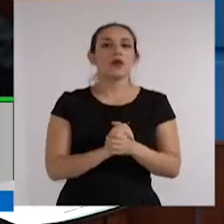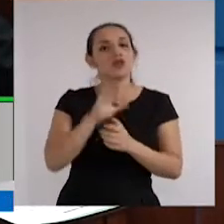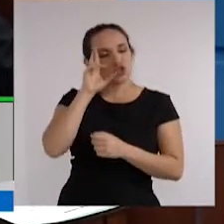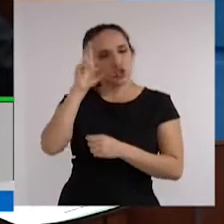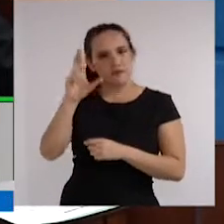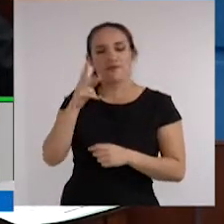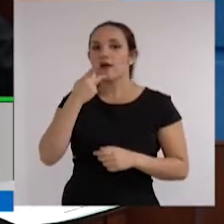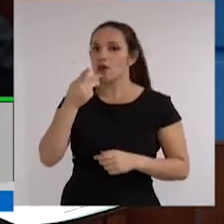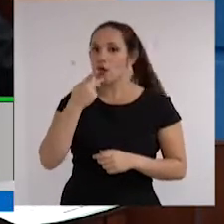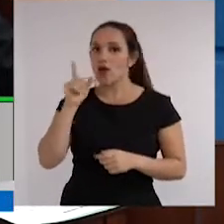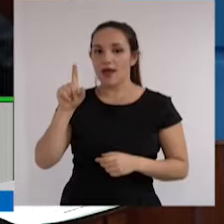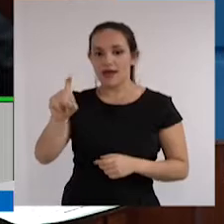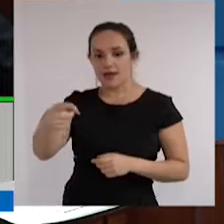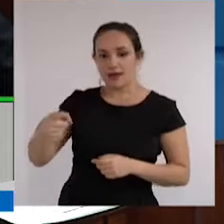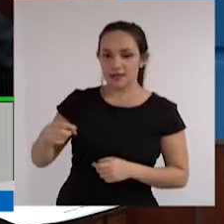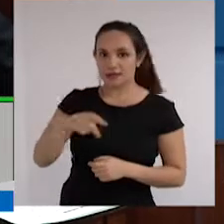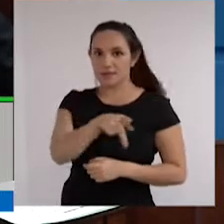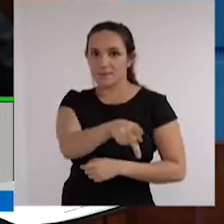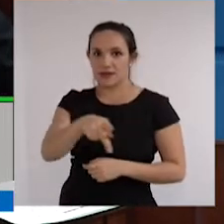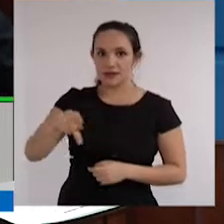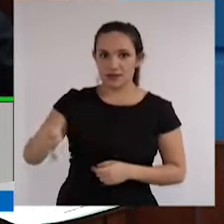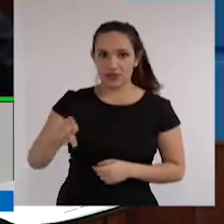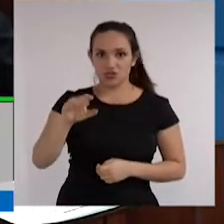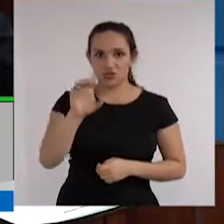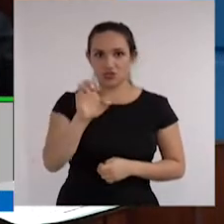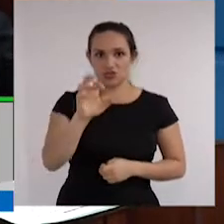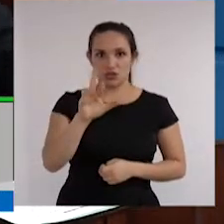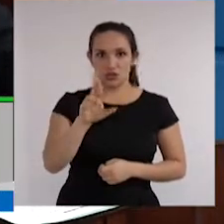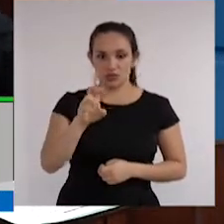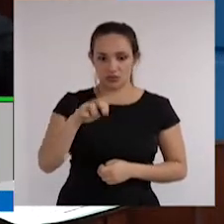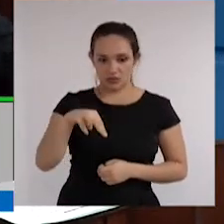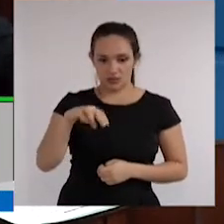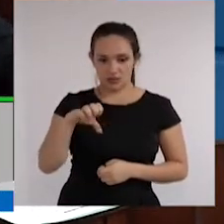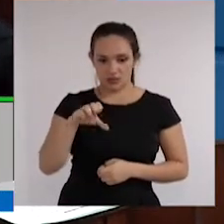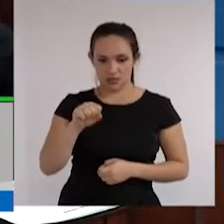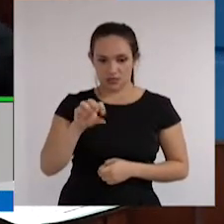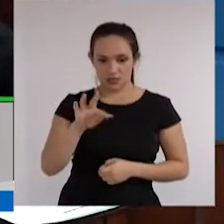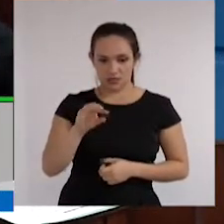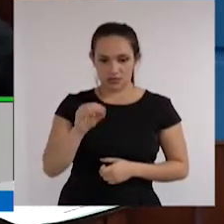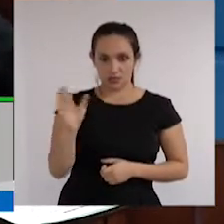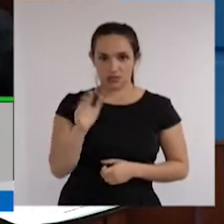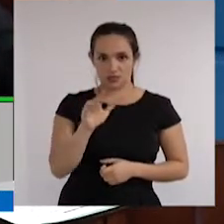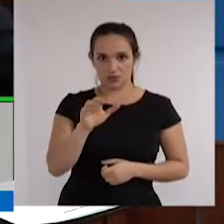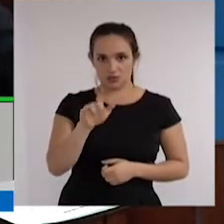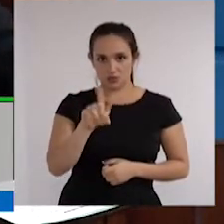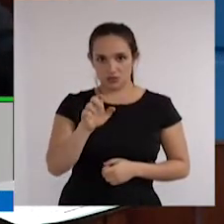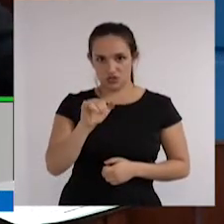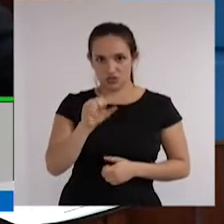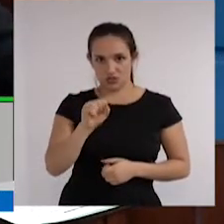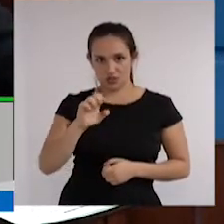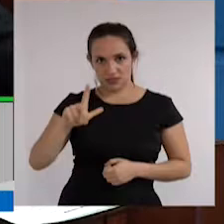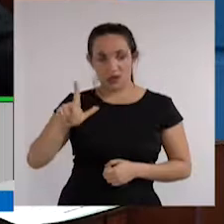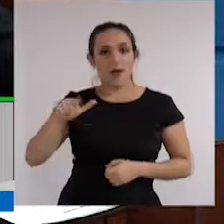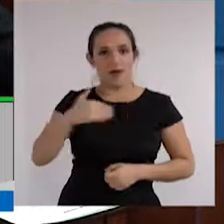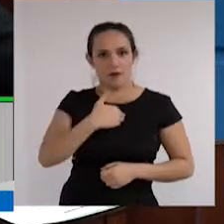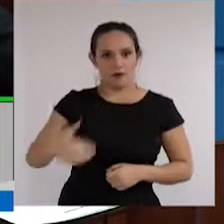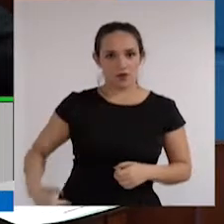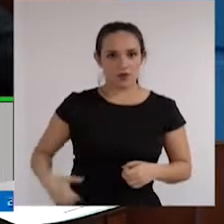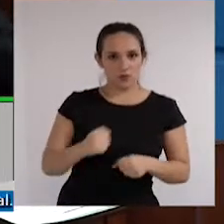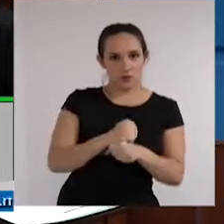afirma que o ex-presidente Ernesto Geisel, que governou o Brasil de 74 a 79,